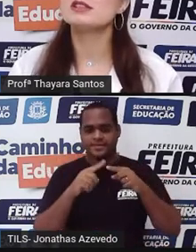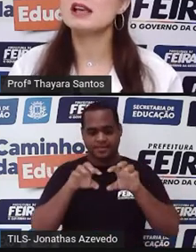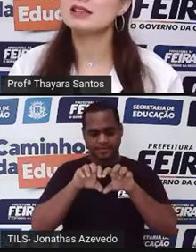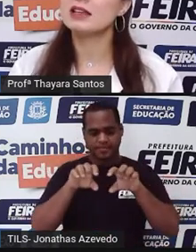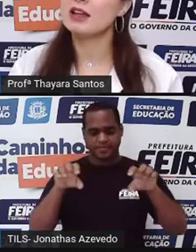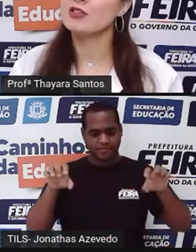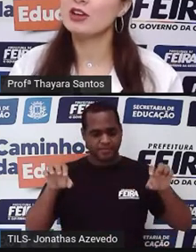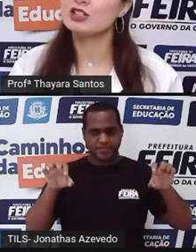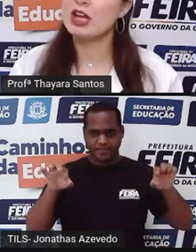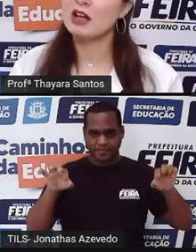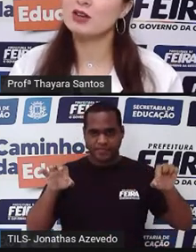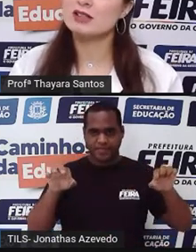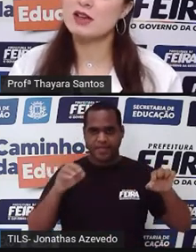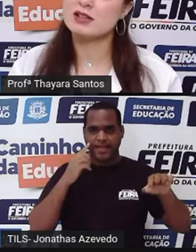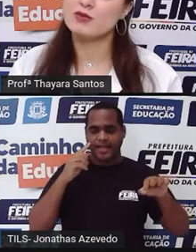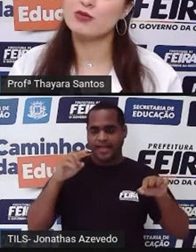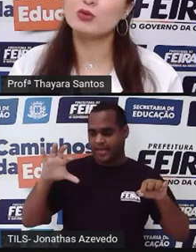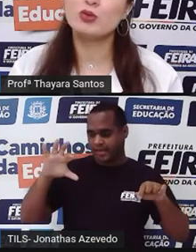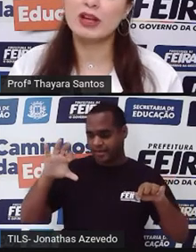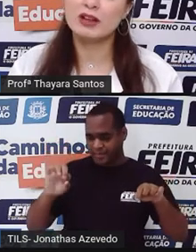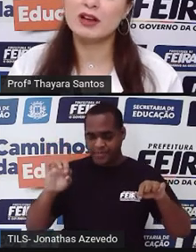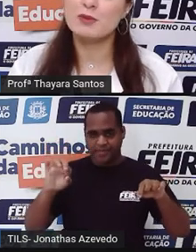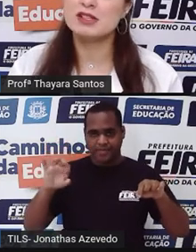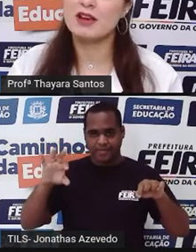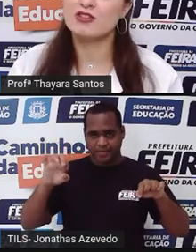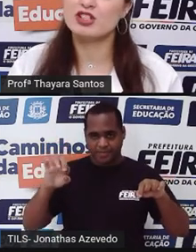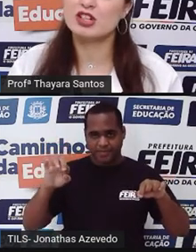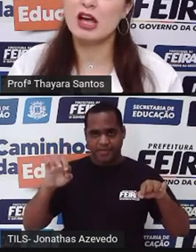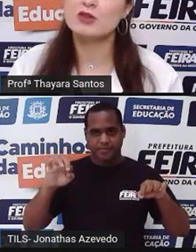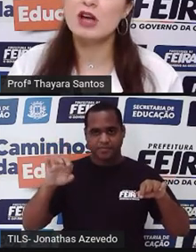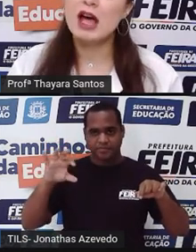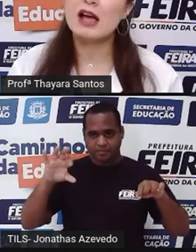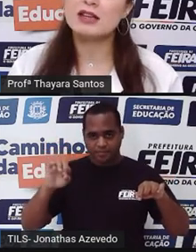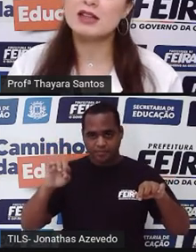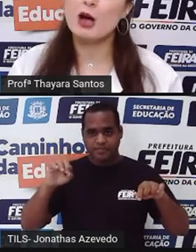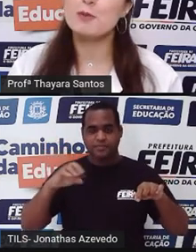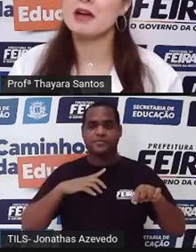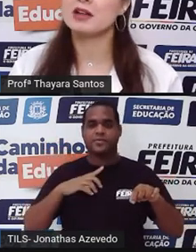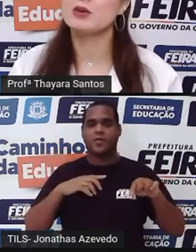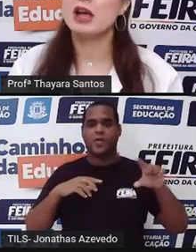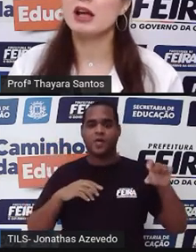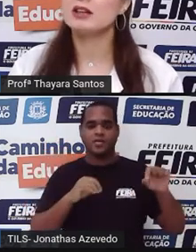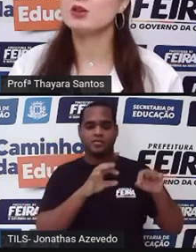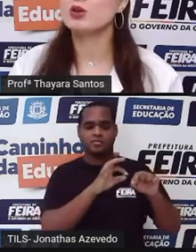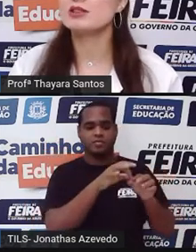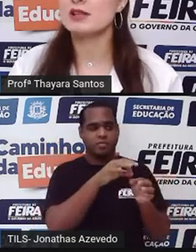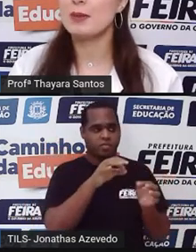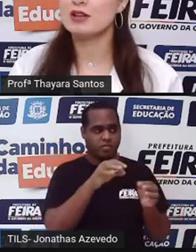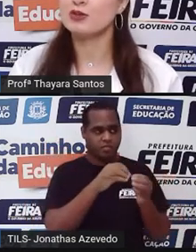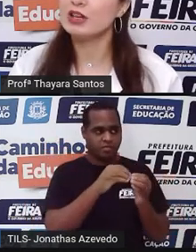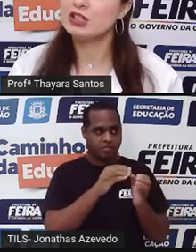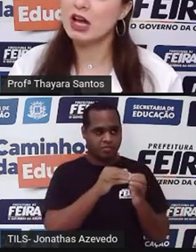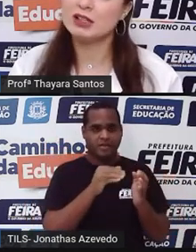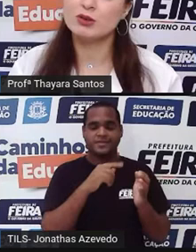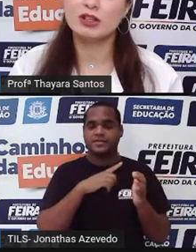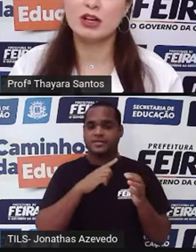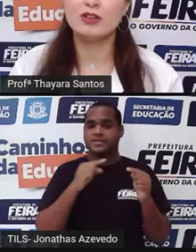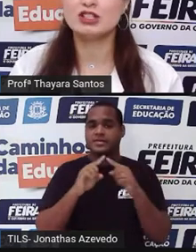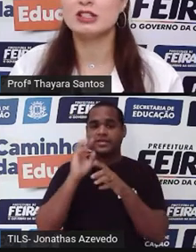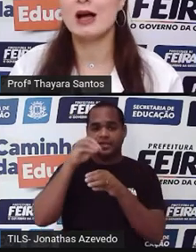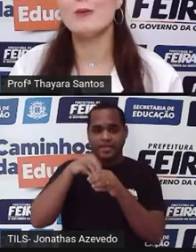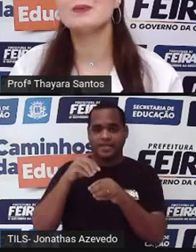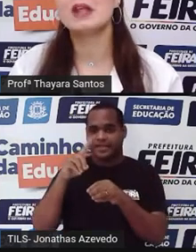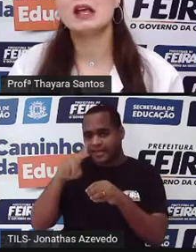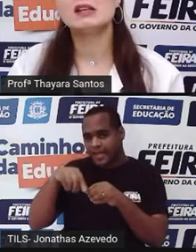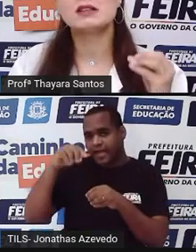mulher entrou dois esse que tá fechado esse fundo aqui da camisinha é fechado aqui tá aberto ela entrou dois essa parte Fechada